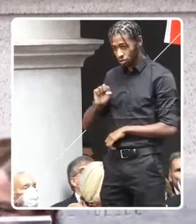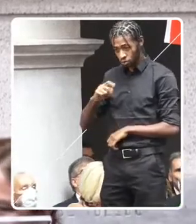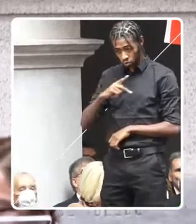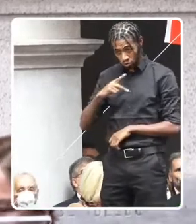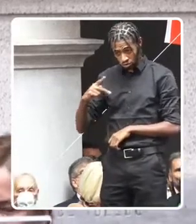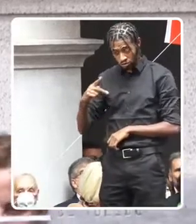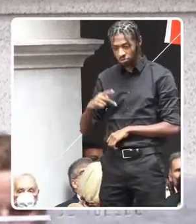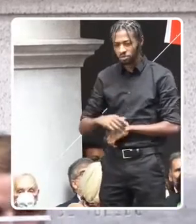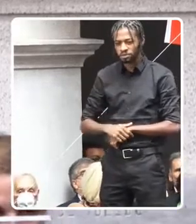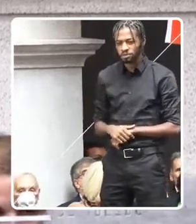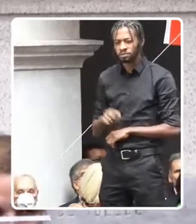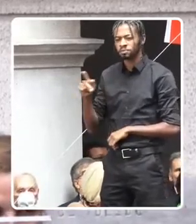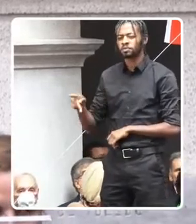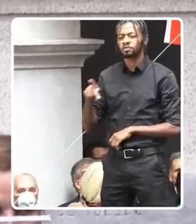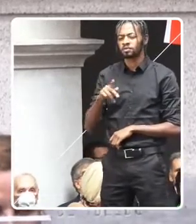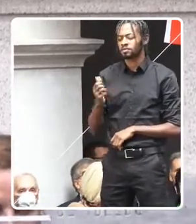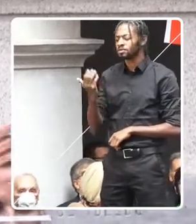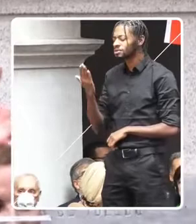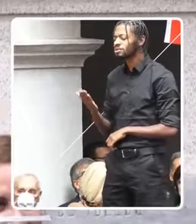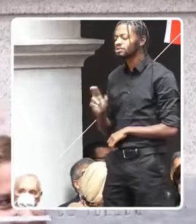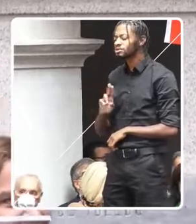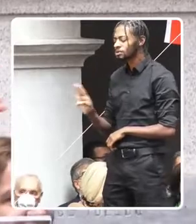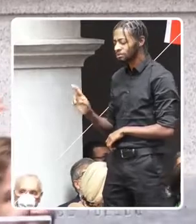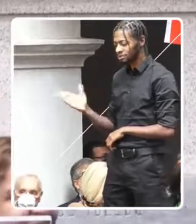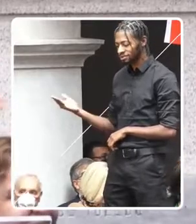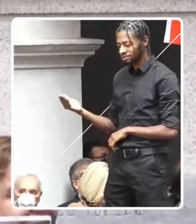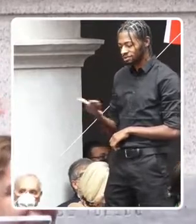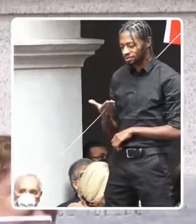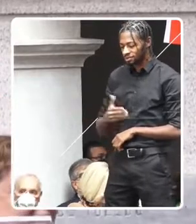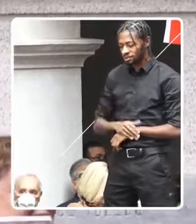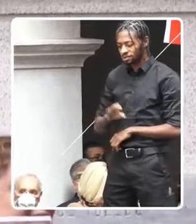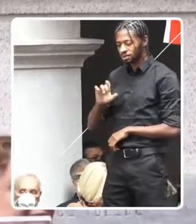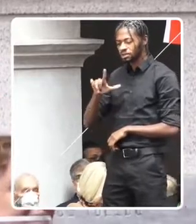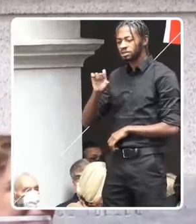Paulo, professor Celso Campilongo.